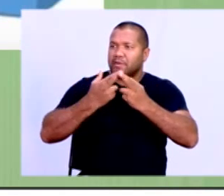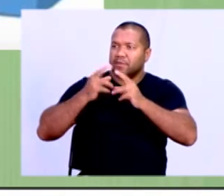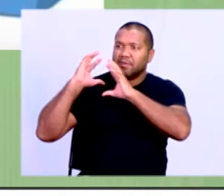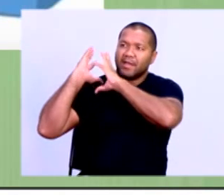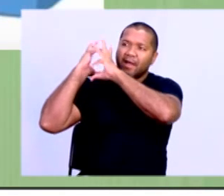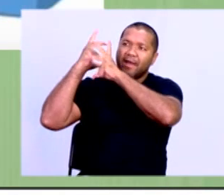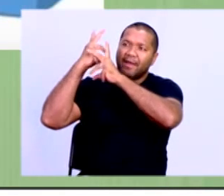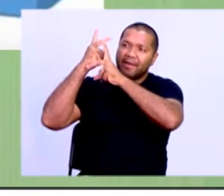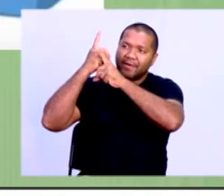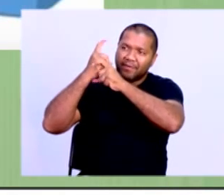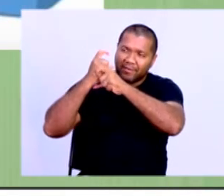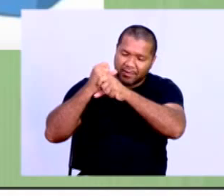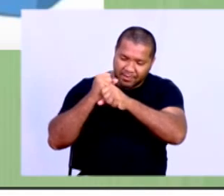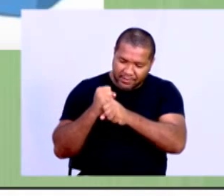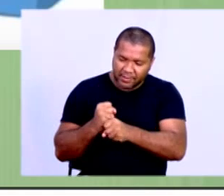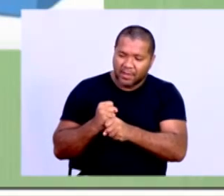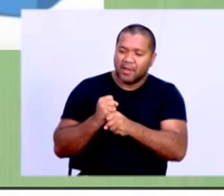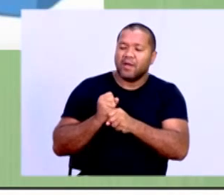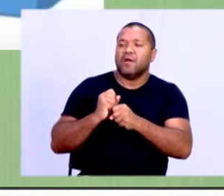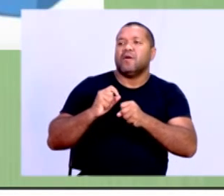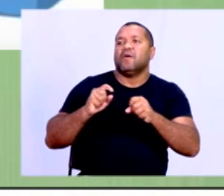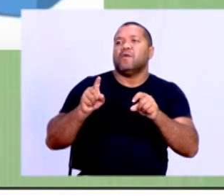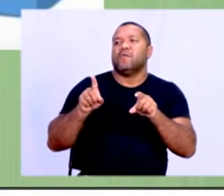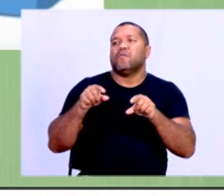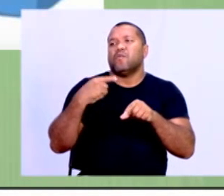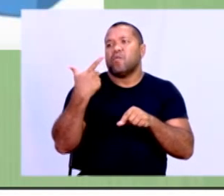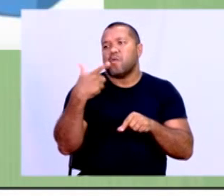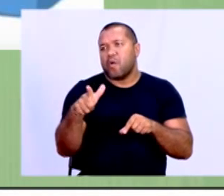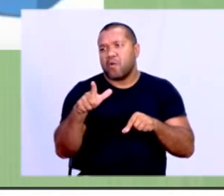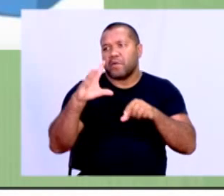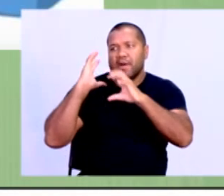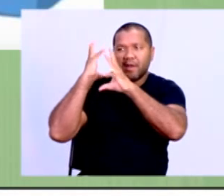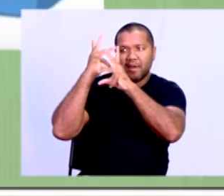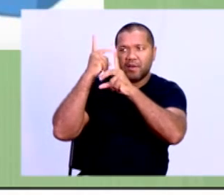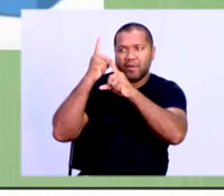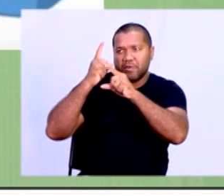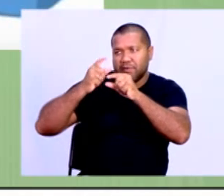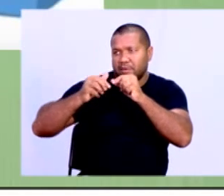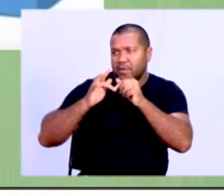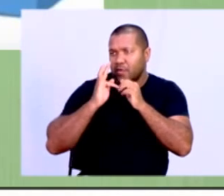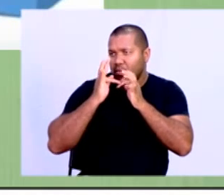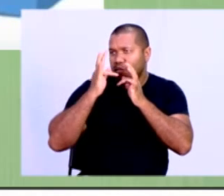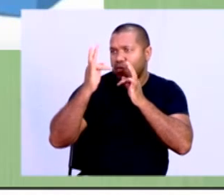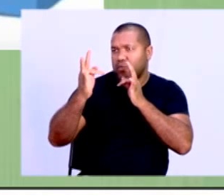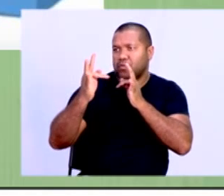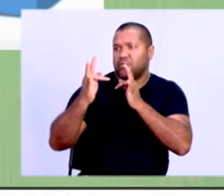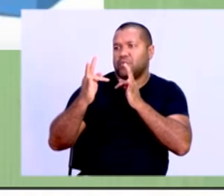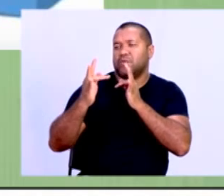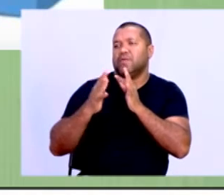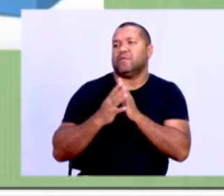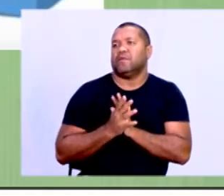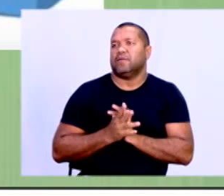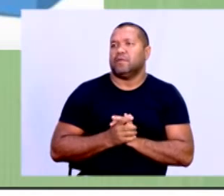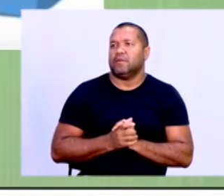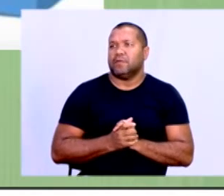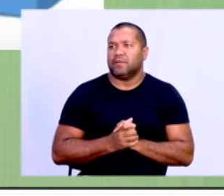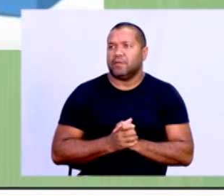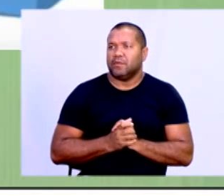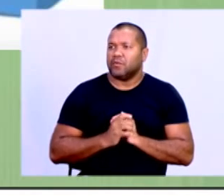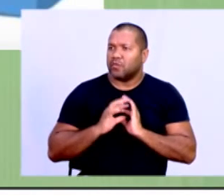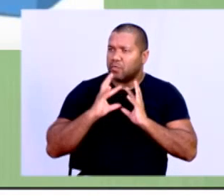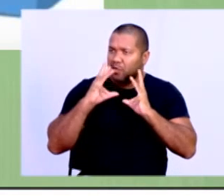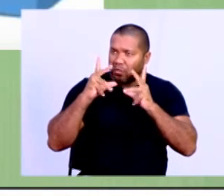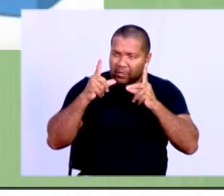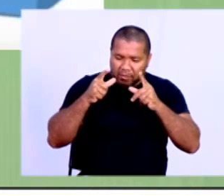tenho a reunião de retrospectiva. Então, todas aquelas fases que nós vimos do Scrum, ela vai estar